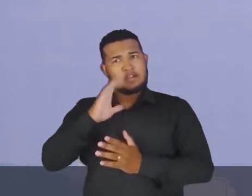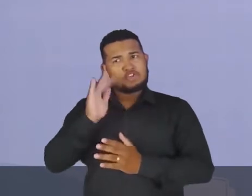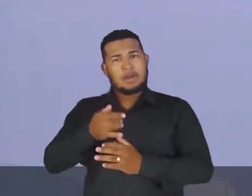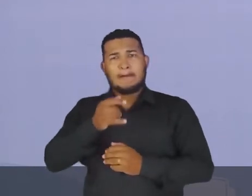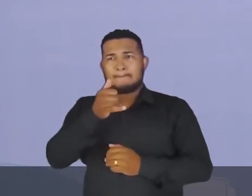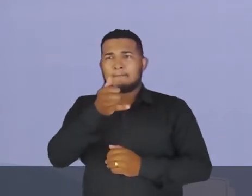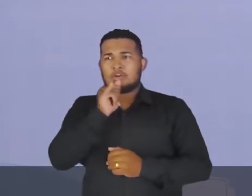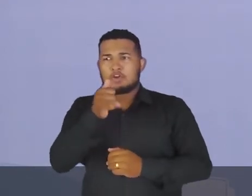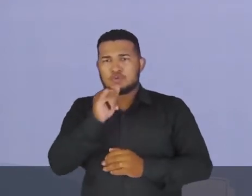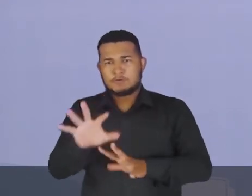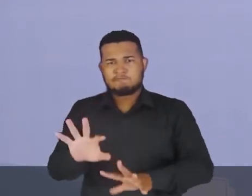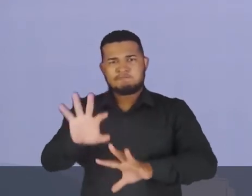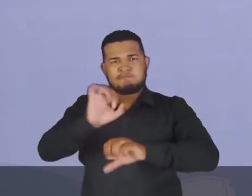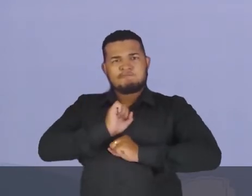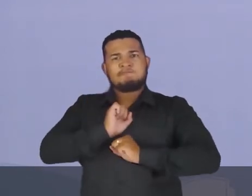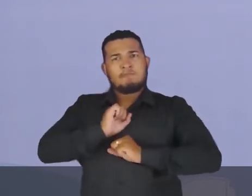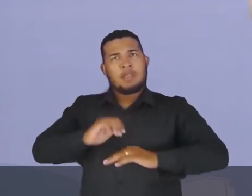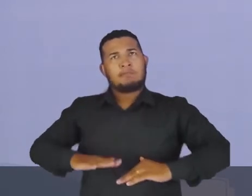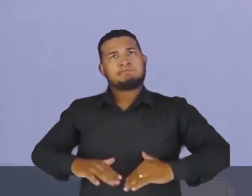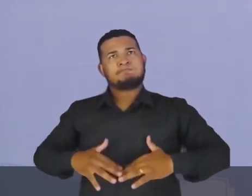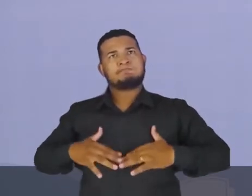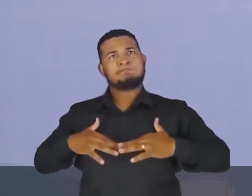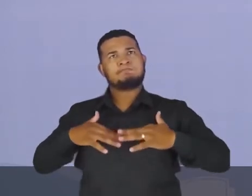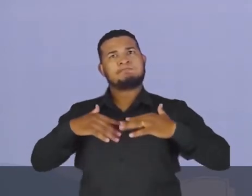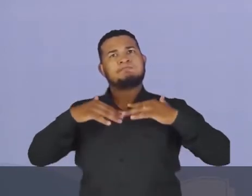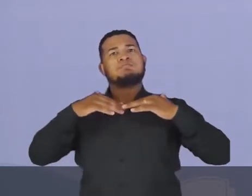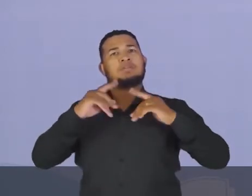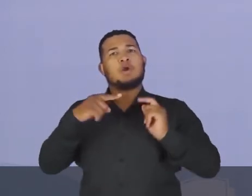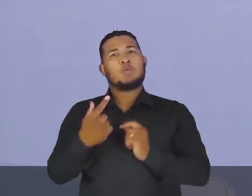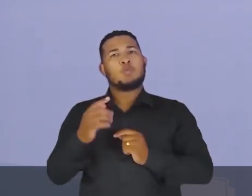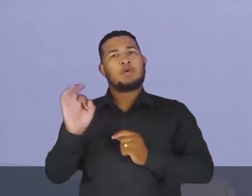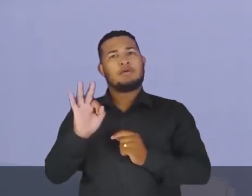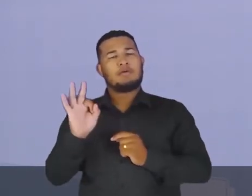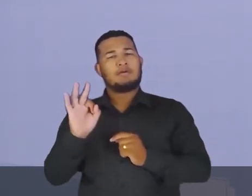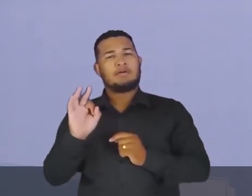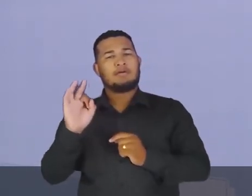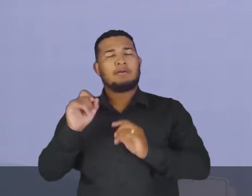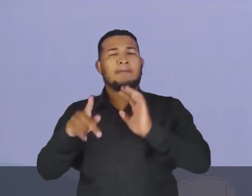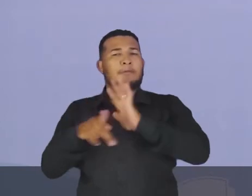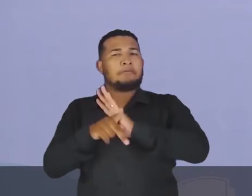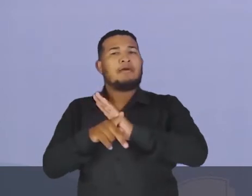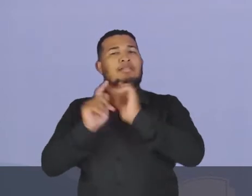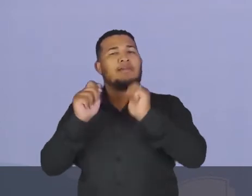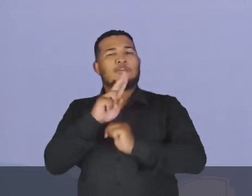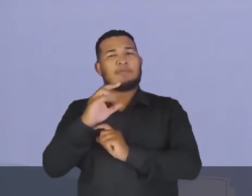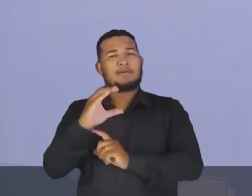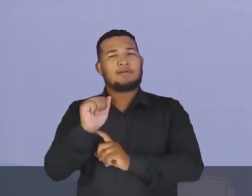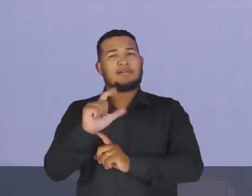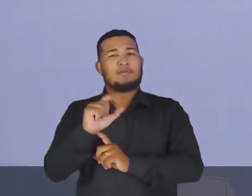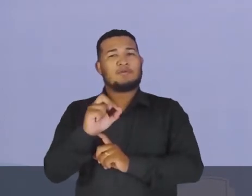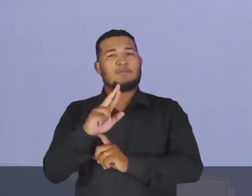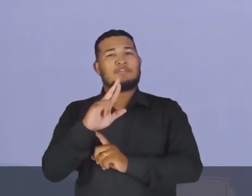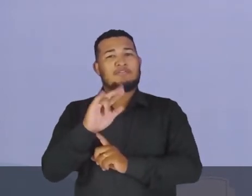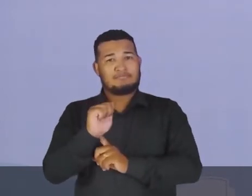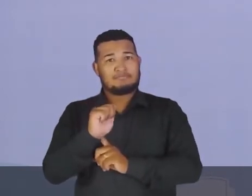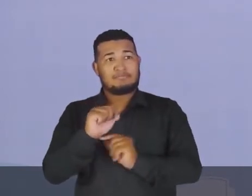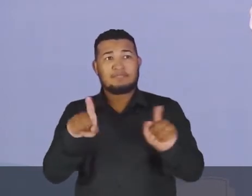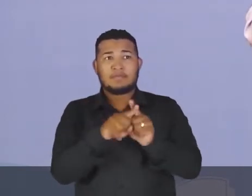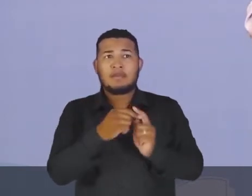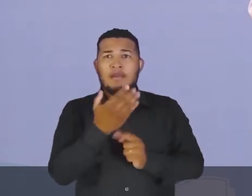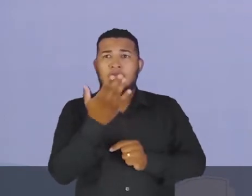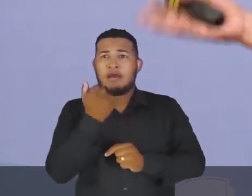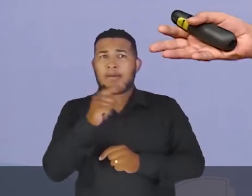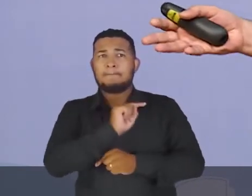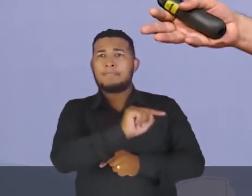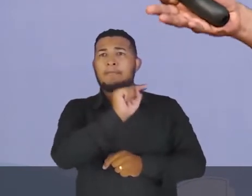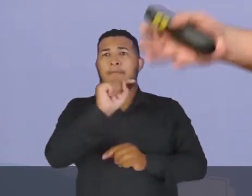energia para levar 1 grama de água a 1 grau Celsius, nós chamamos isso de caloria. E todos os alimentos